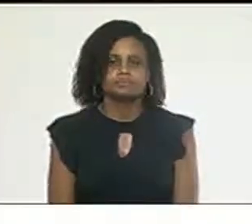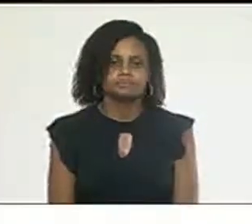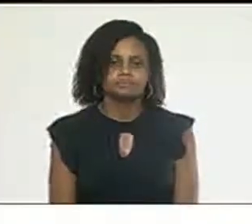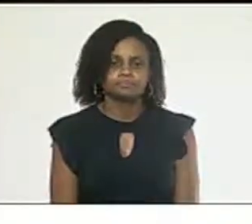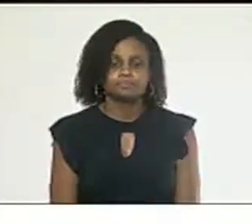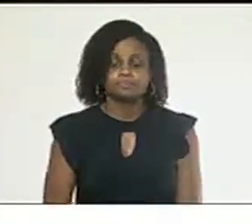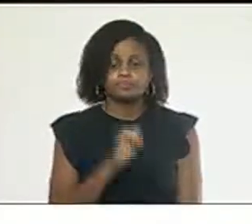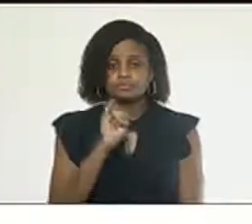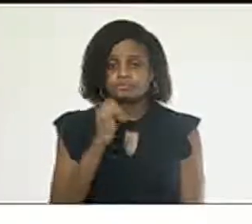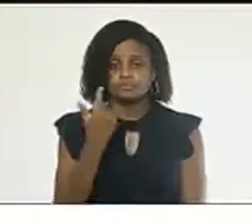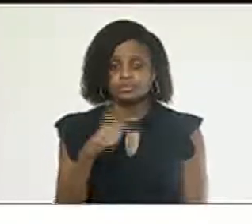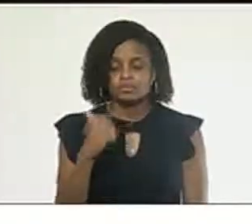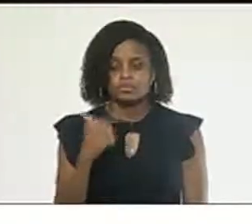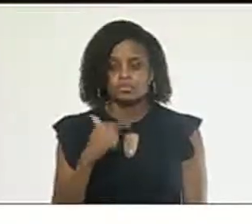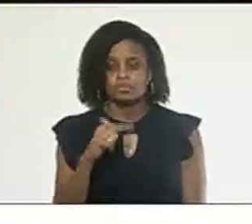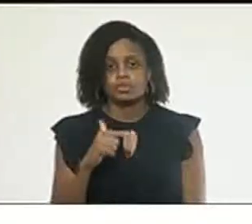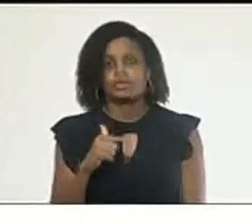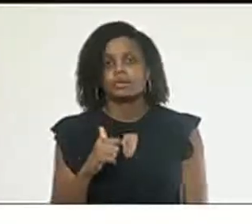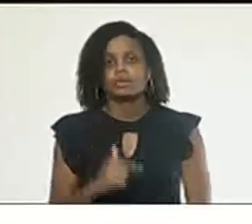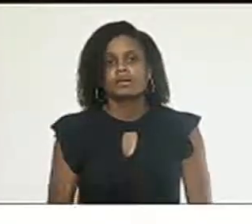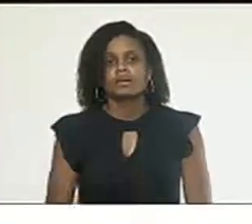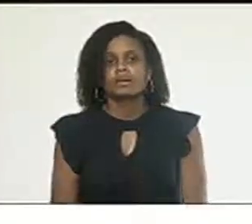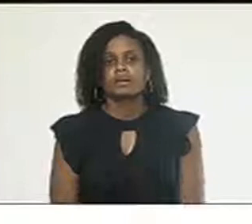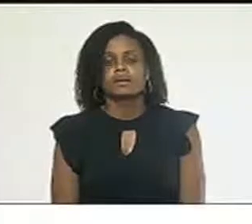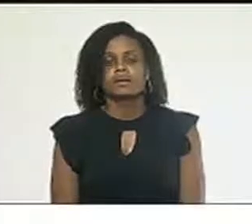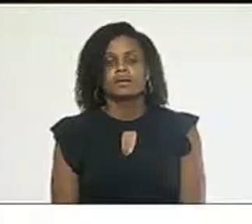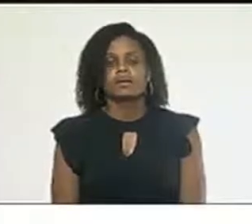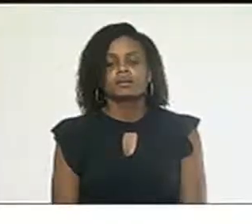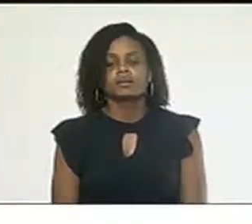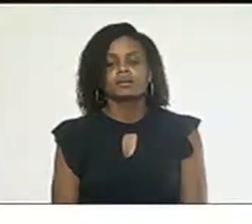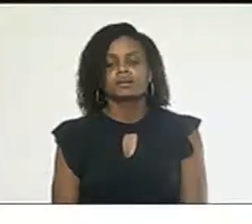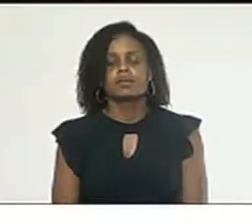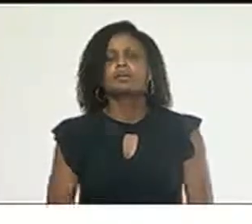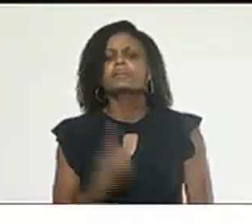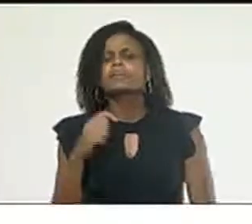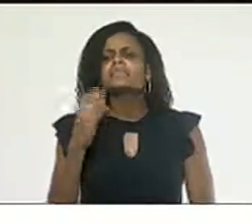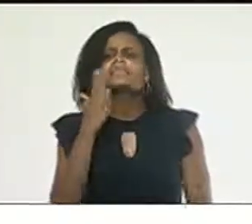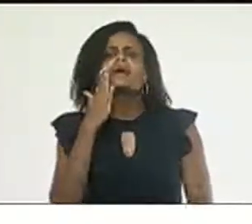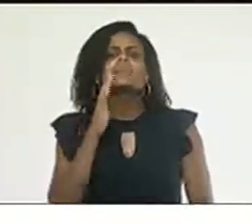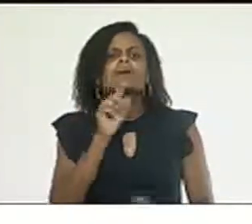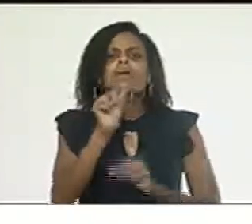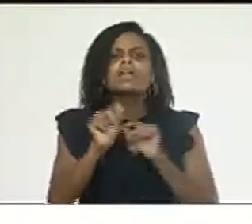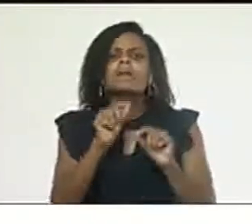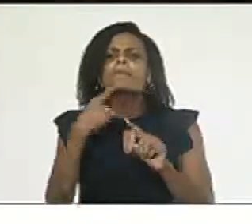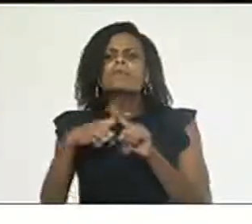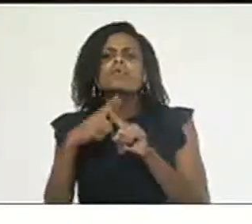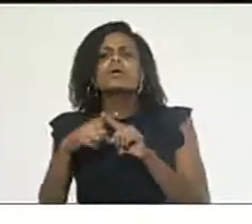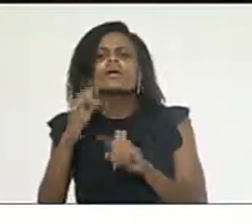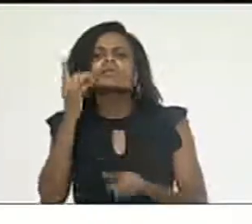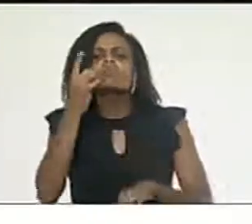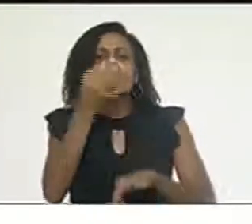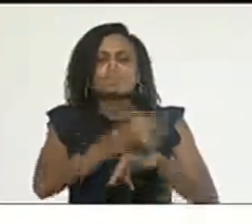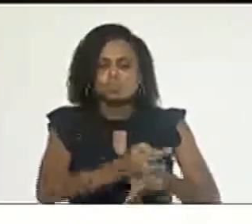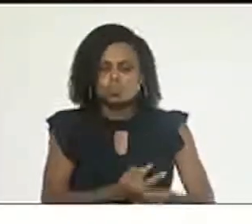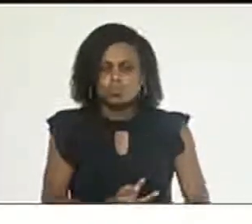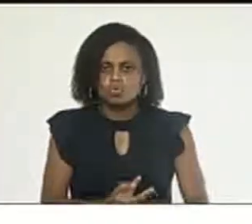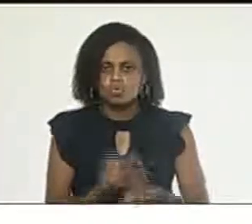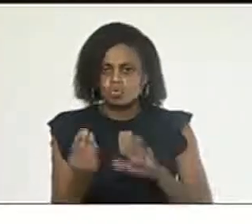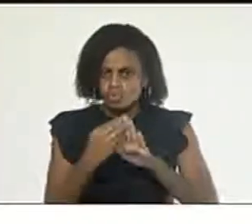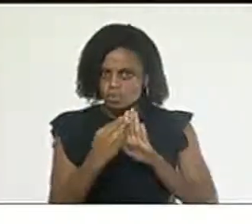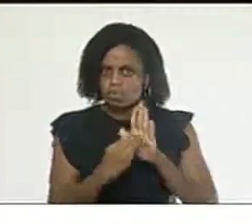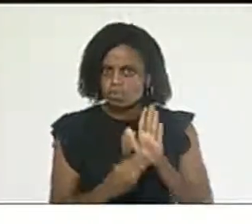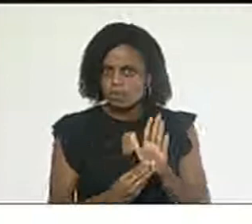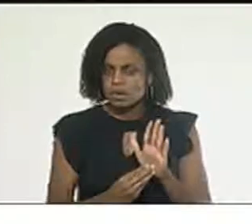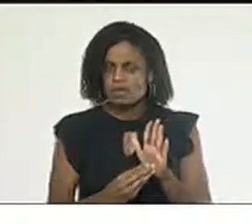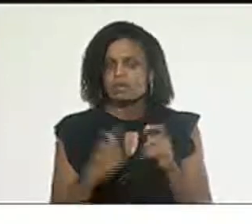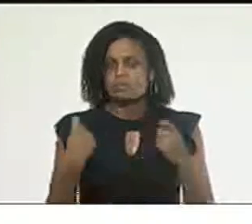se não tiver, que seja identificado quais os motivos, e aí isto daí se dá